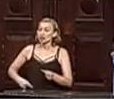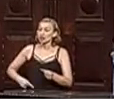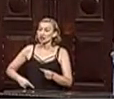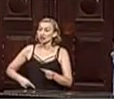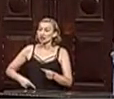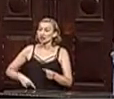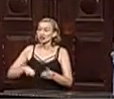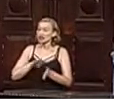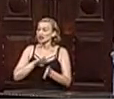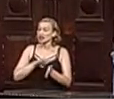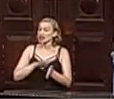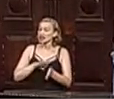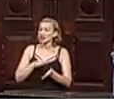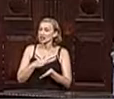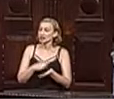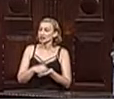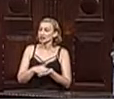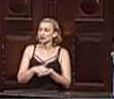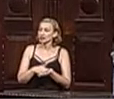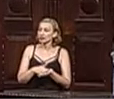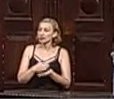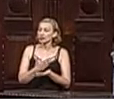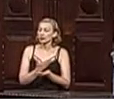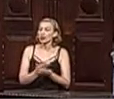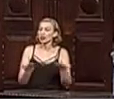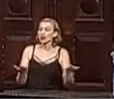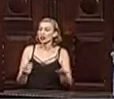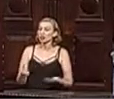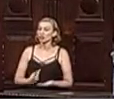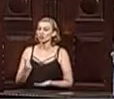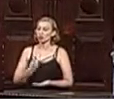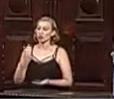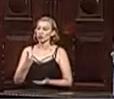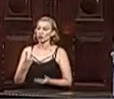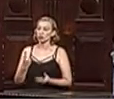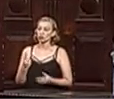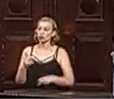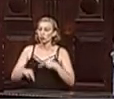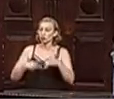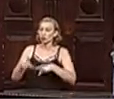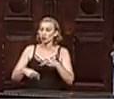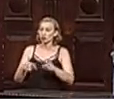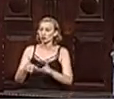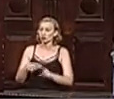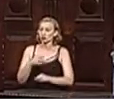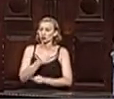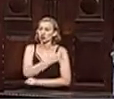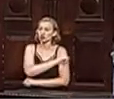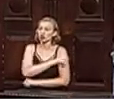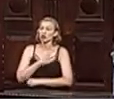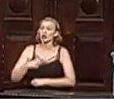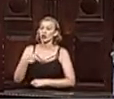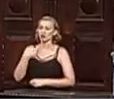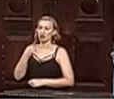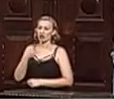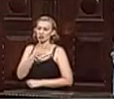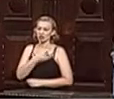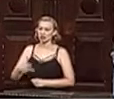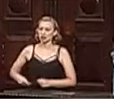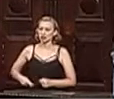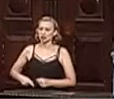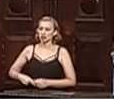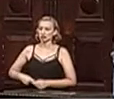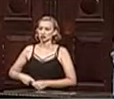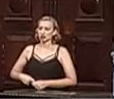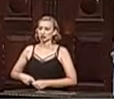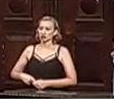sua palavra com os garis e também com a população do Rio de Janeiro. Eu digo isso, senhor presidente, porque estive ao